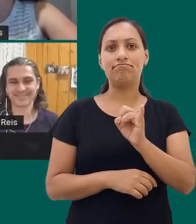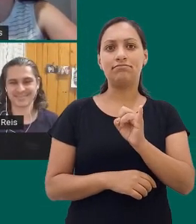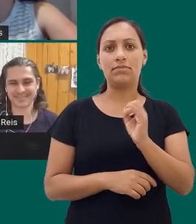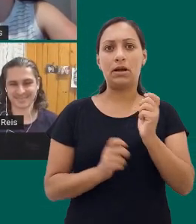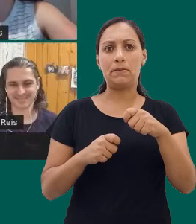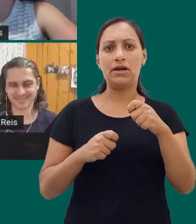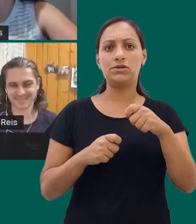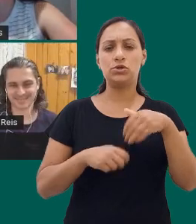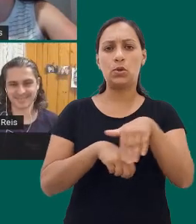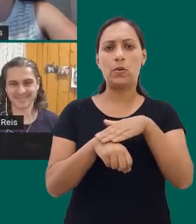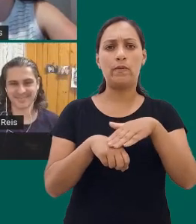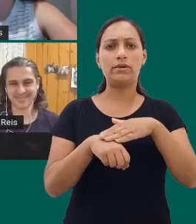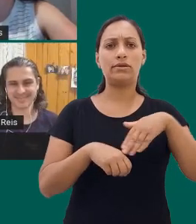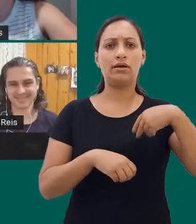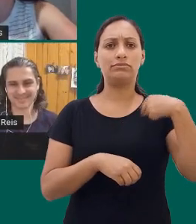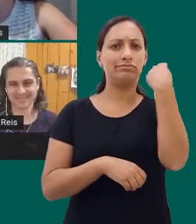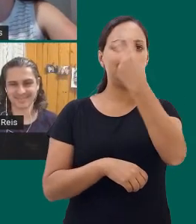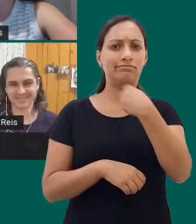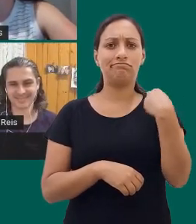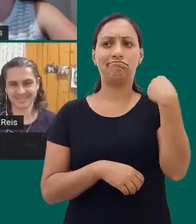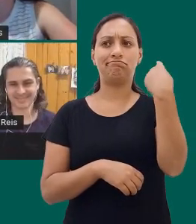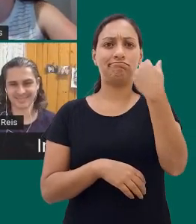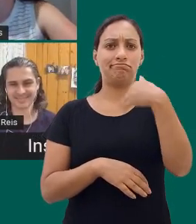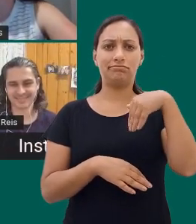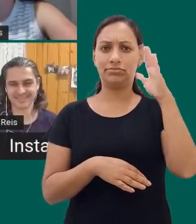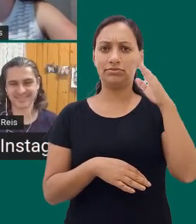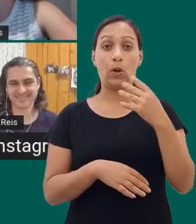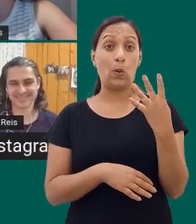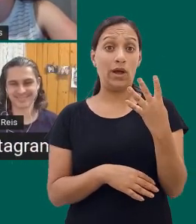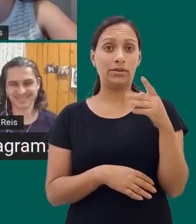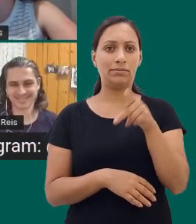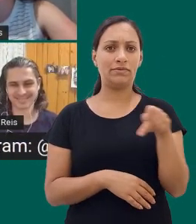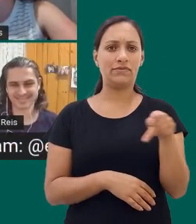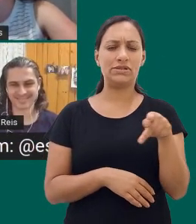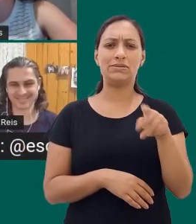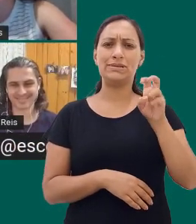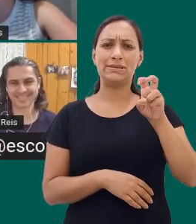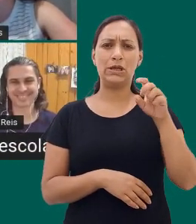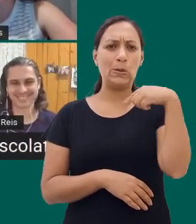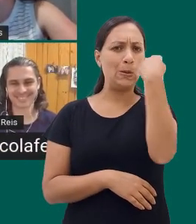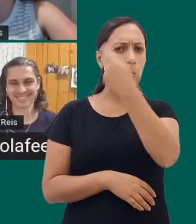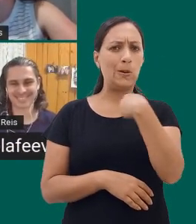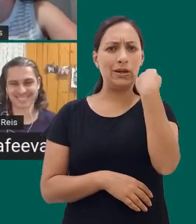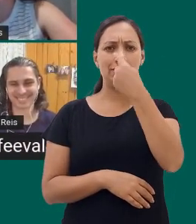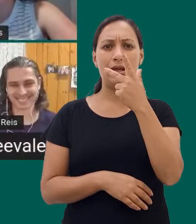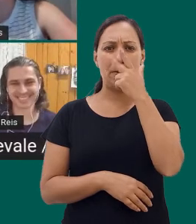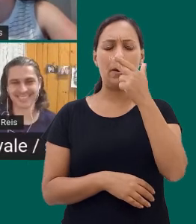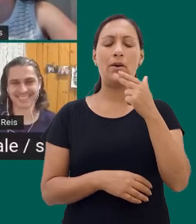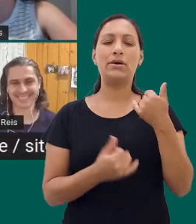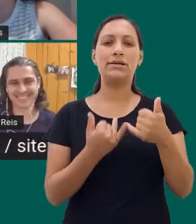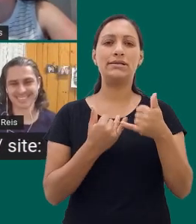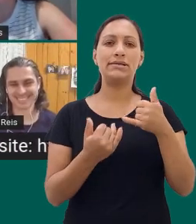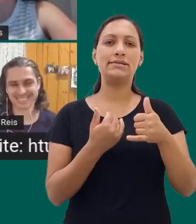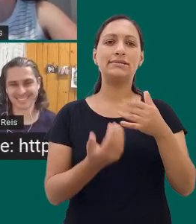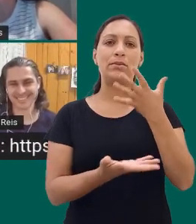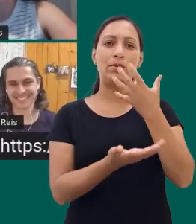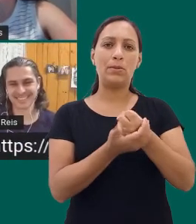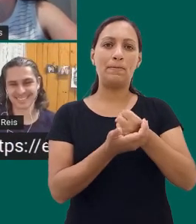horas, né? 4 professores, cara, eu tinha que deixar aí umas 5 horas, tipo podcast, né?